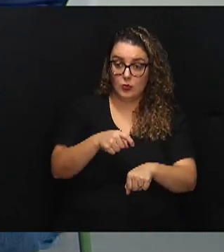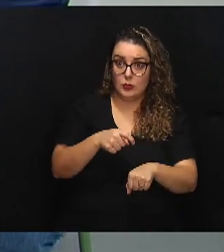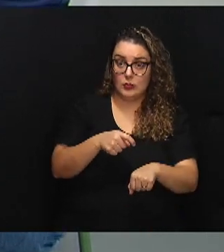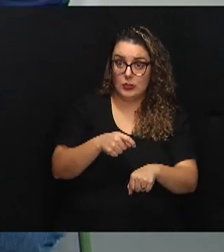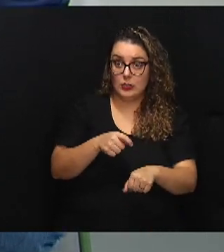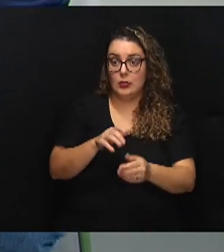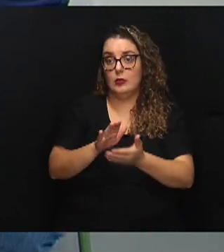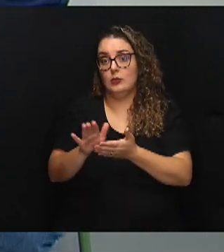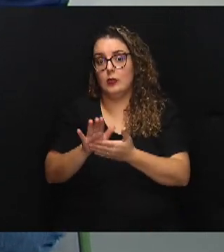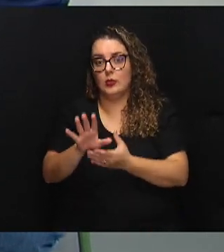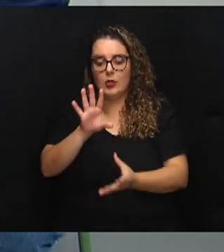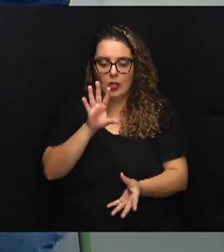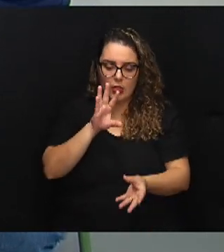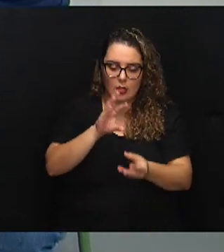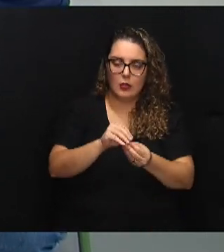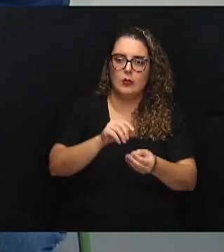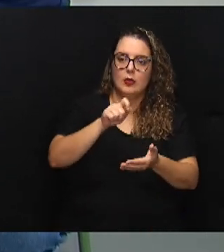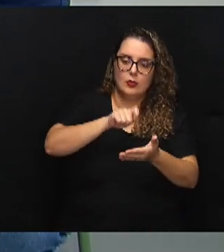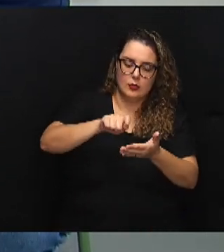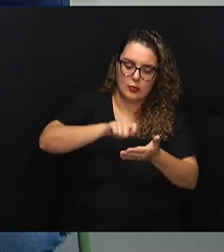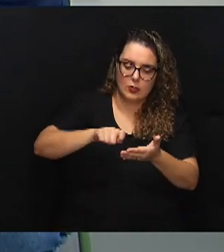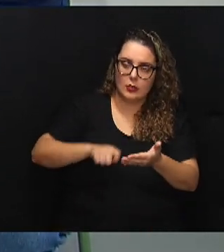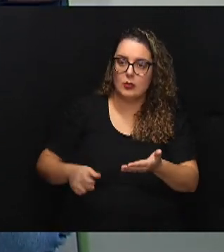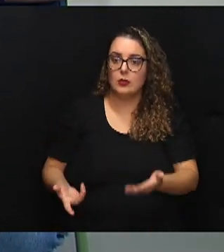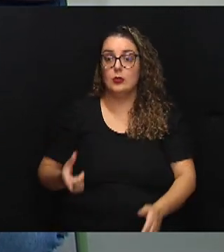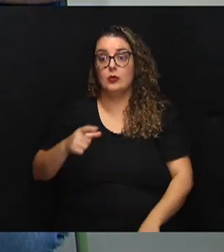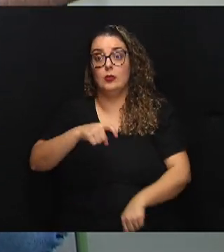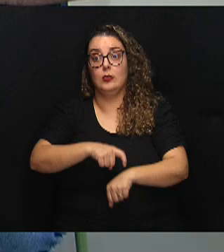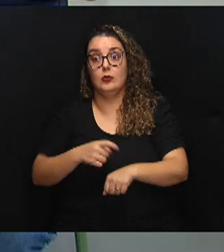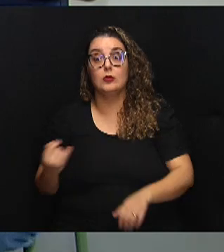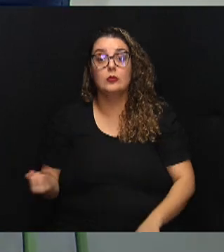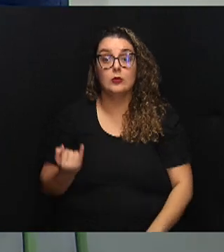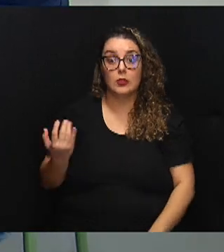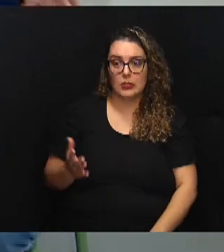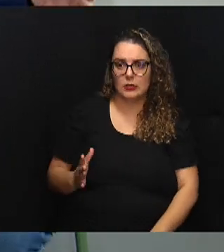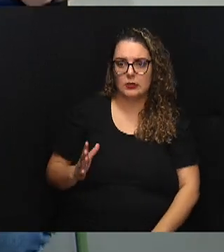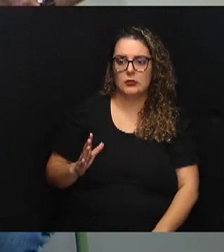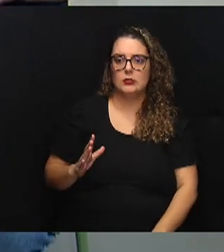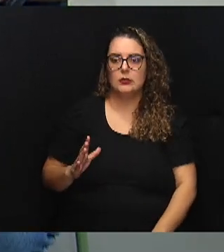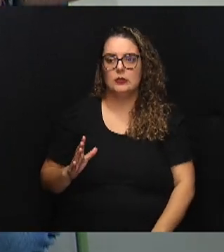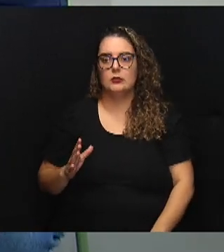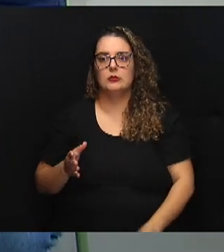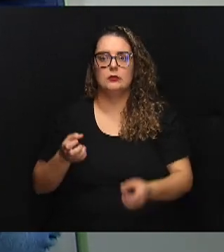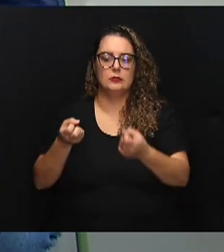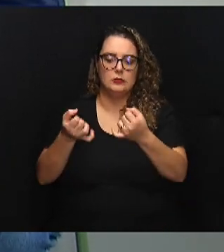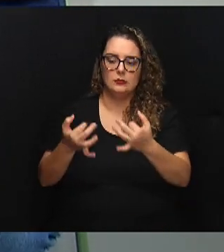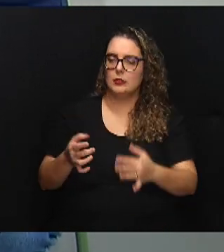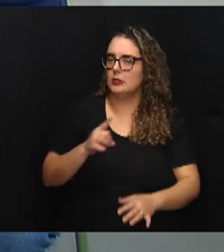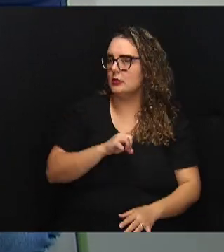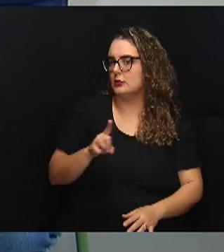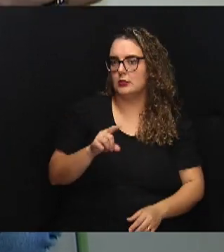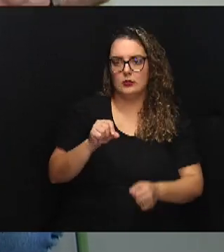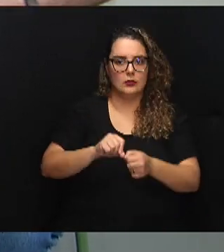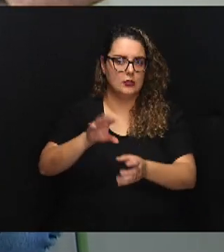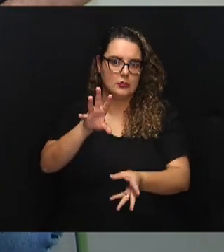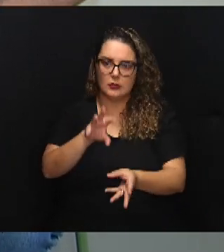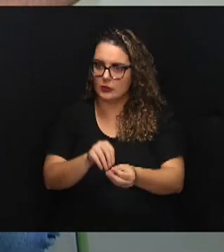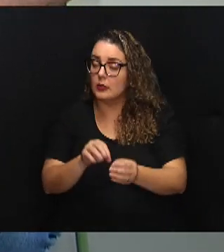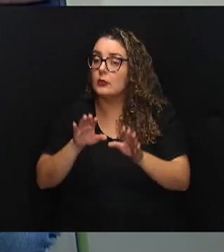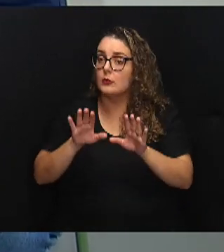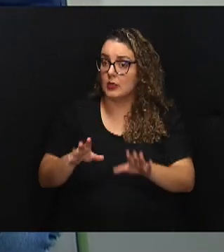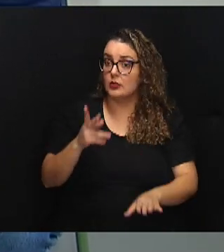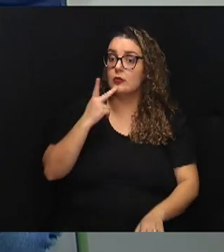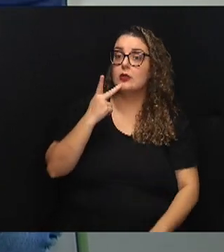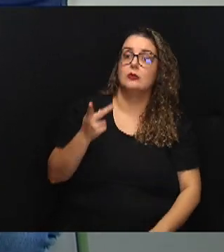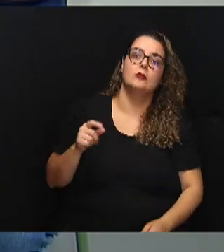um resumo, passar limpo, seja um tempo precioso. Então a gente vai orientar a não fazer os resumos, mas vai falar